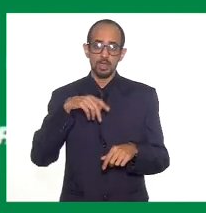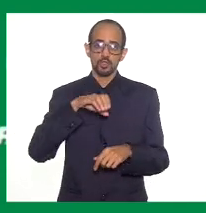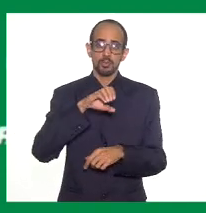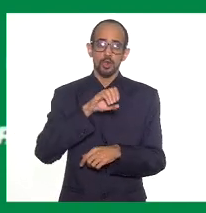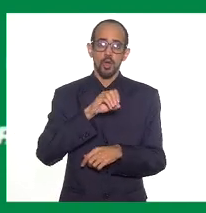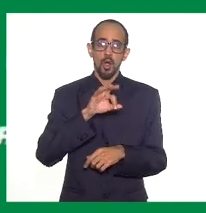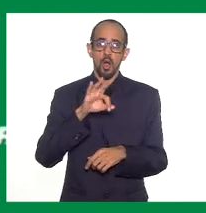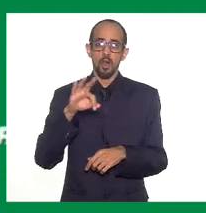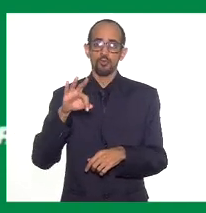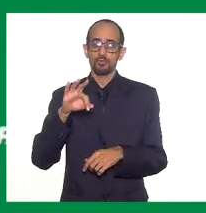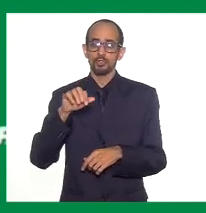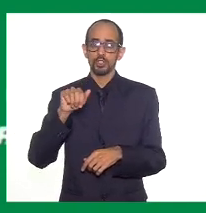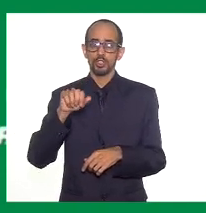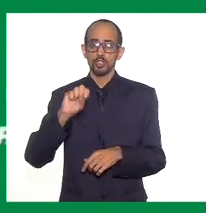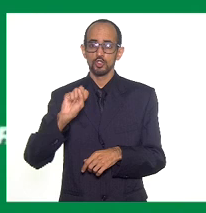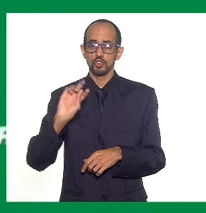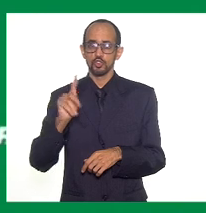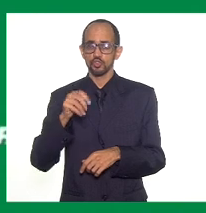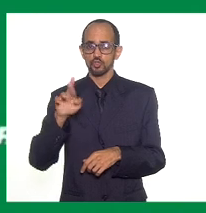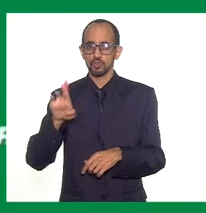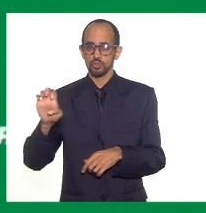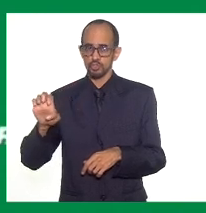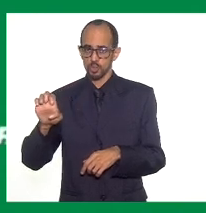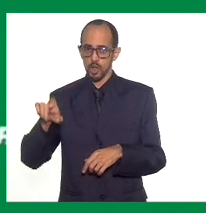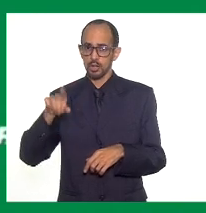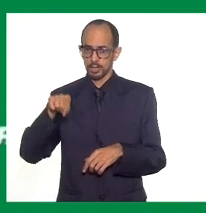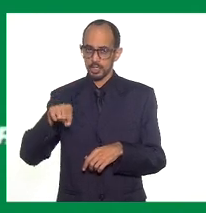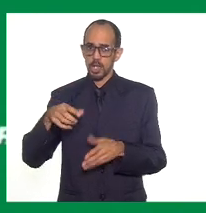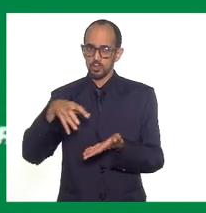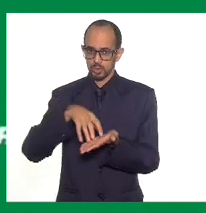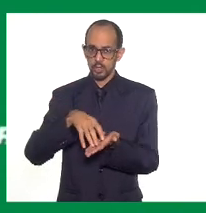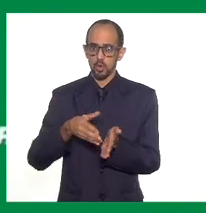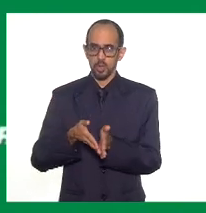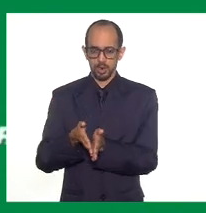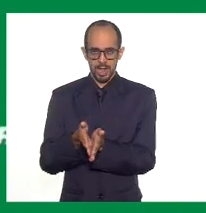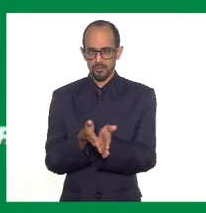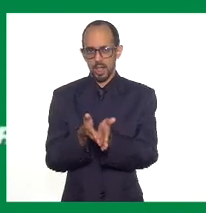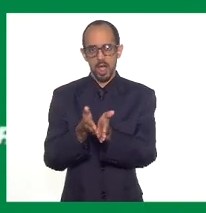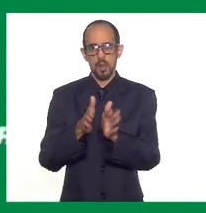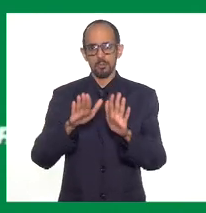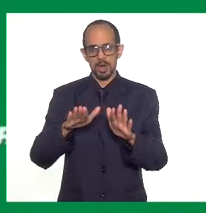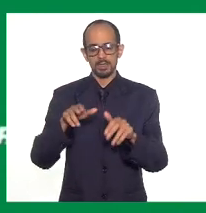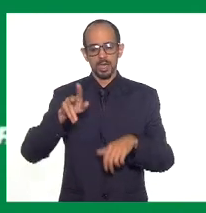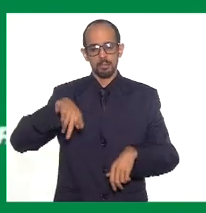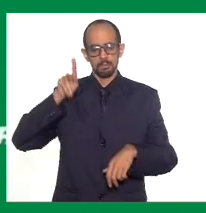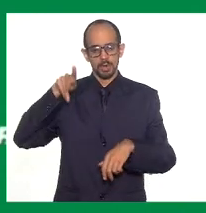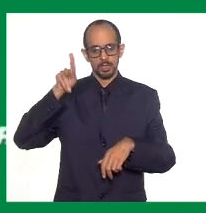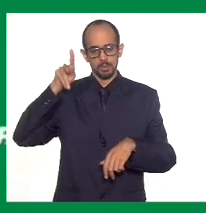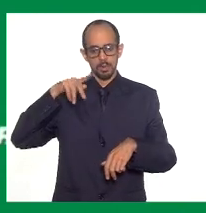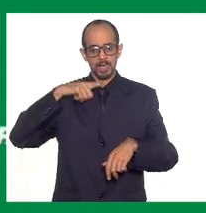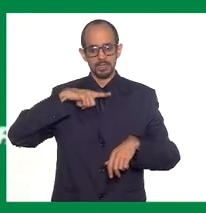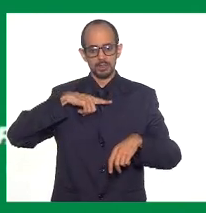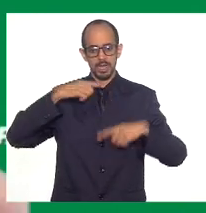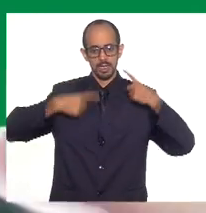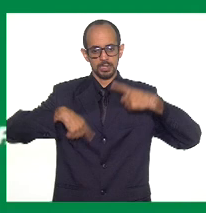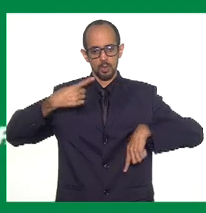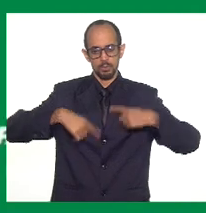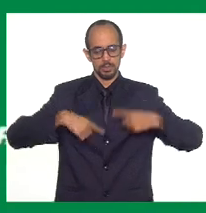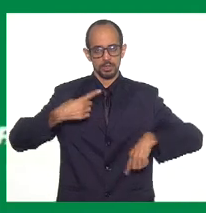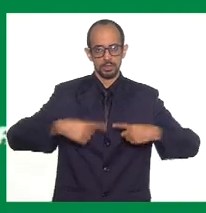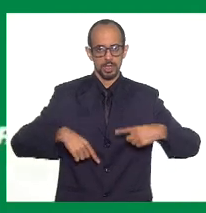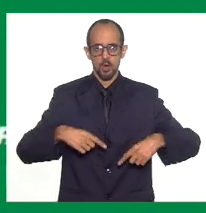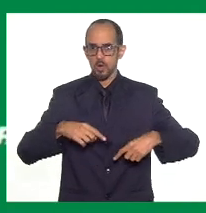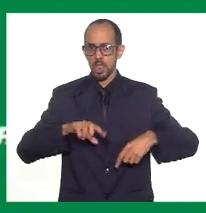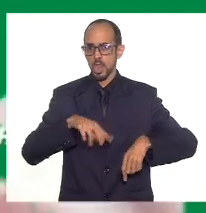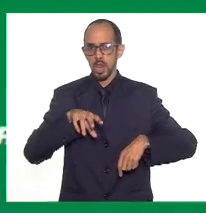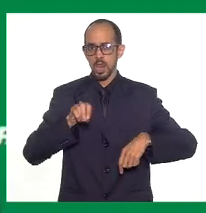no setor naval, mas vale reforçar que a Petrobras, ela é uma empresa que compete no mercado, ela